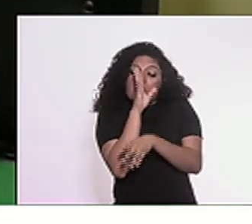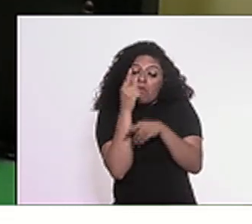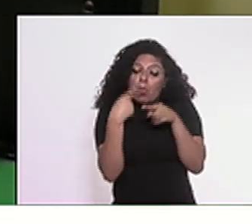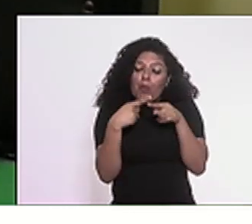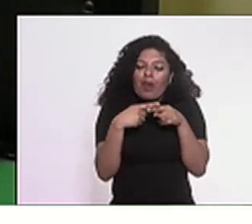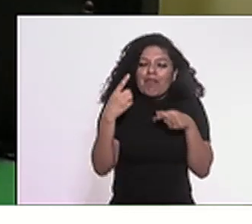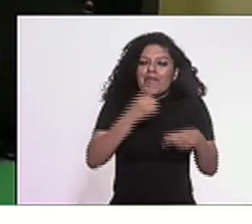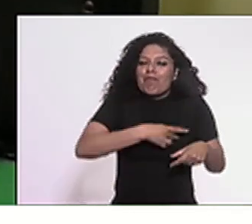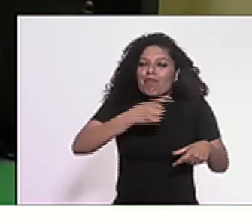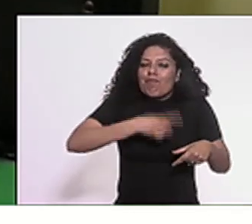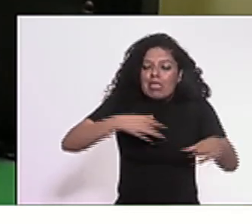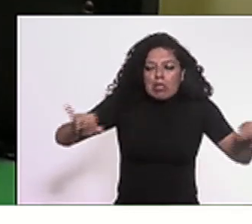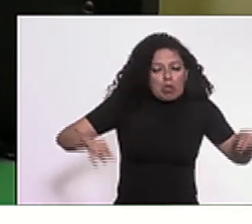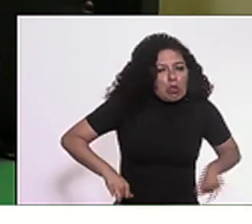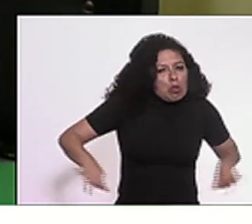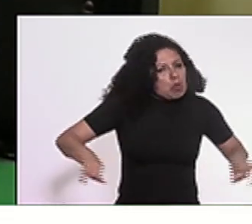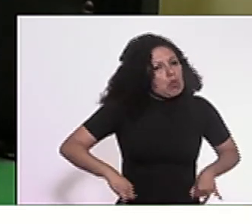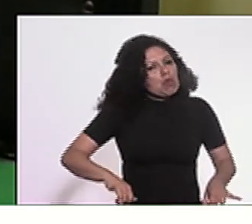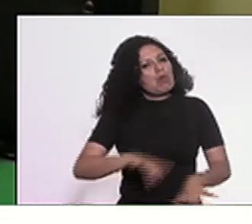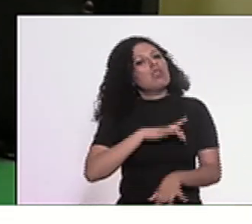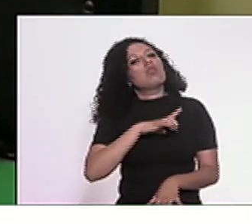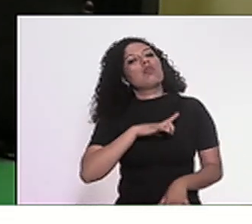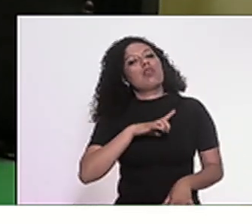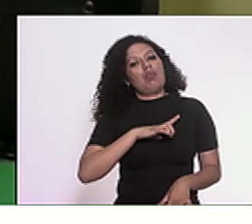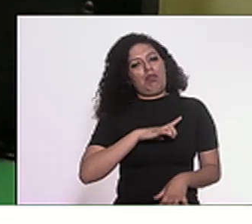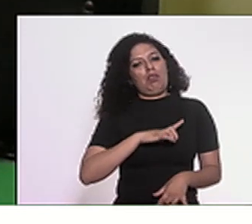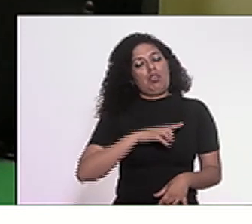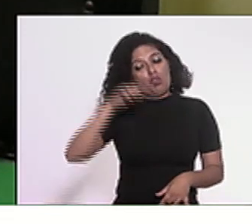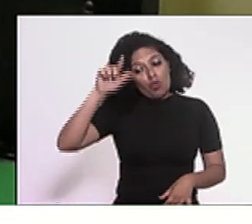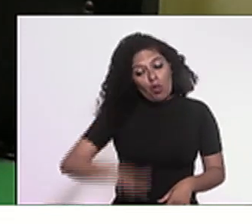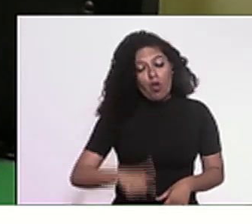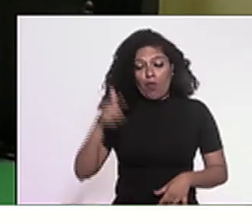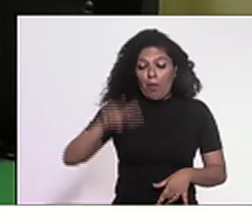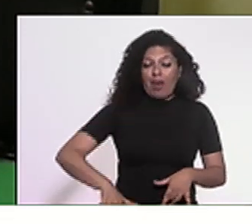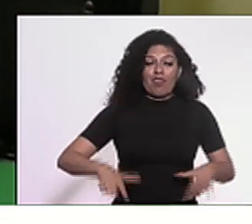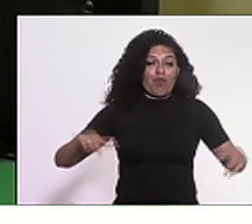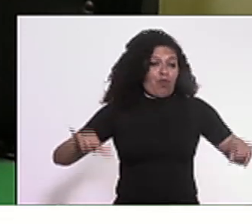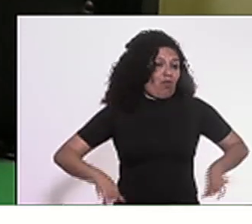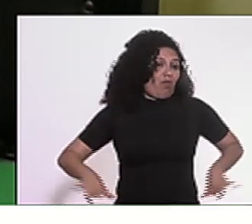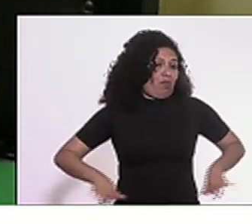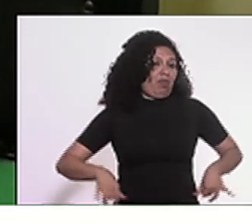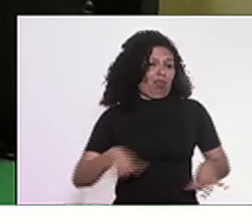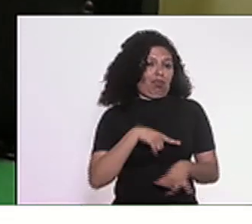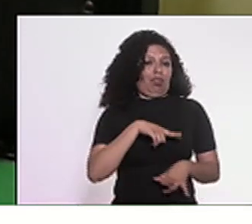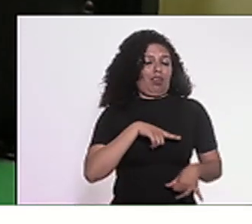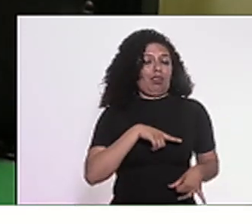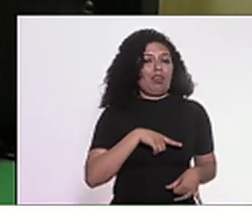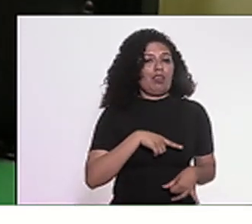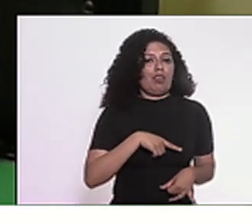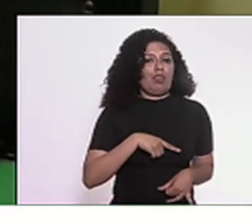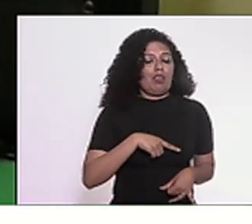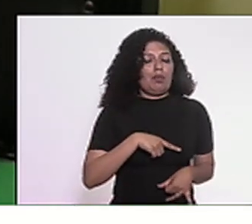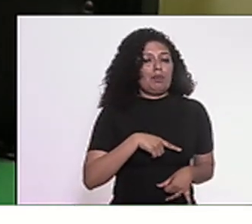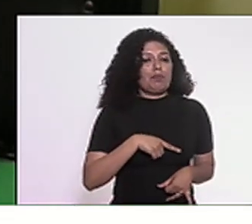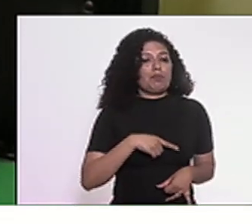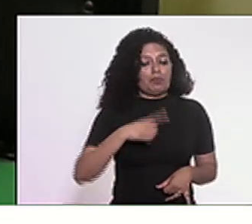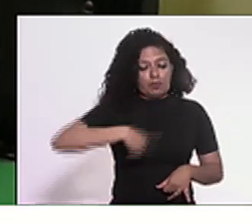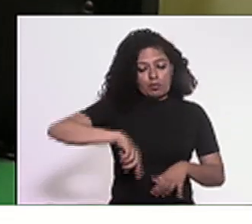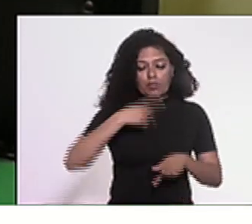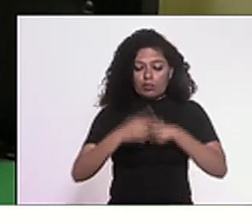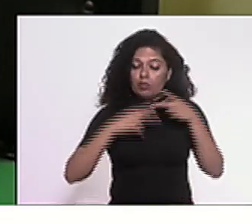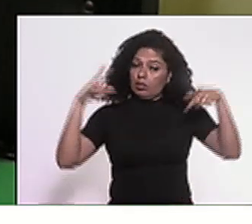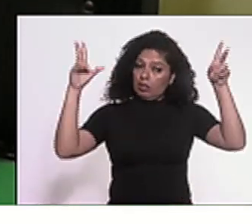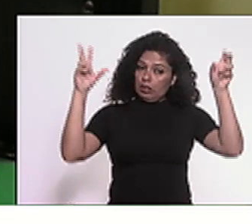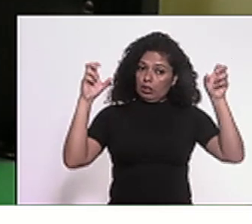de sofrer, né, novamente mais assédio. Então, a gente tem que tratar esse tema de